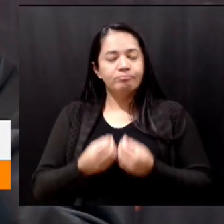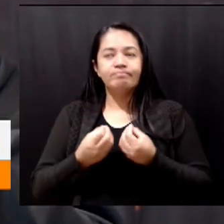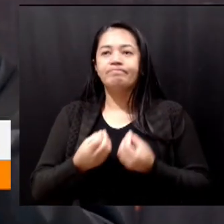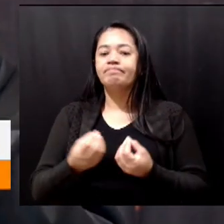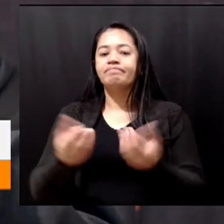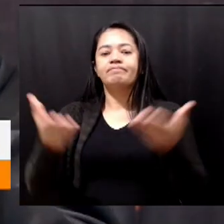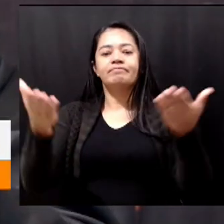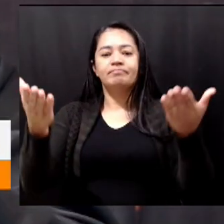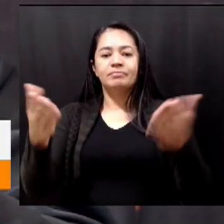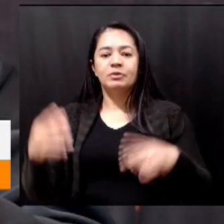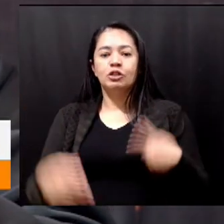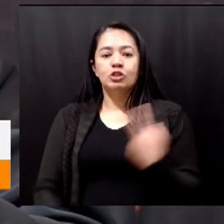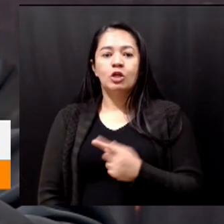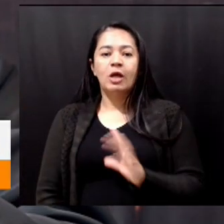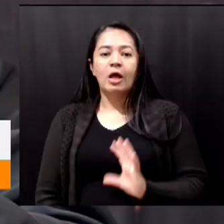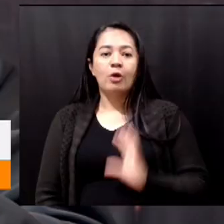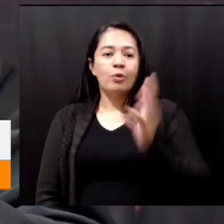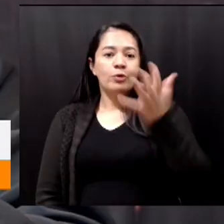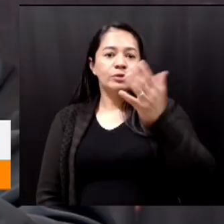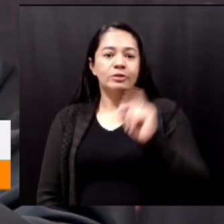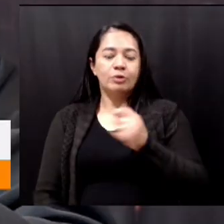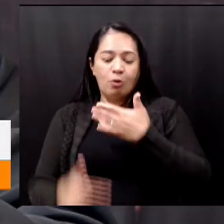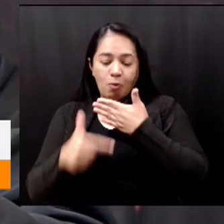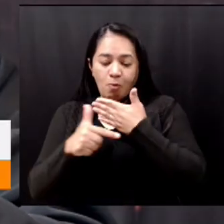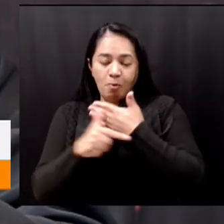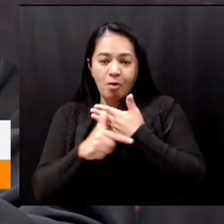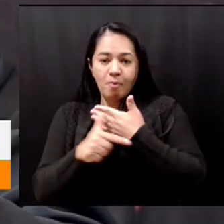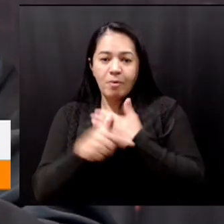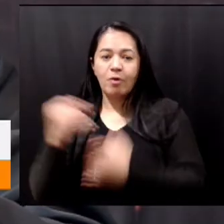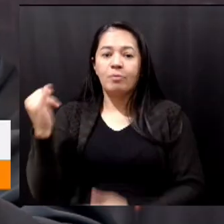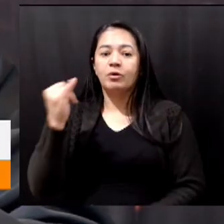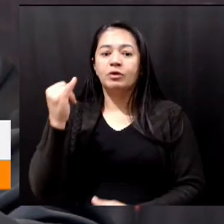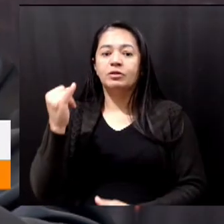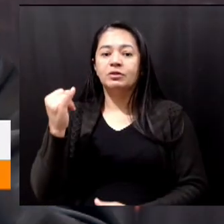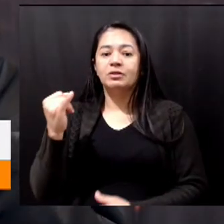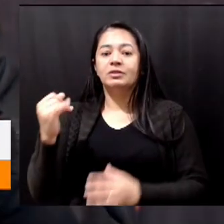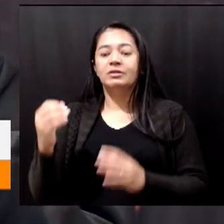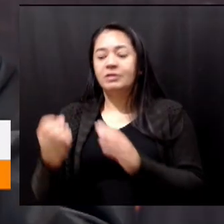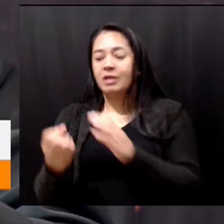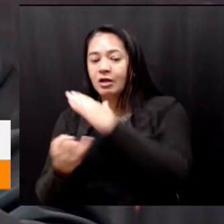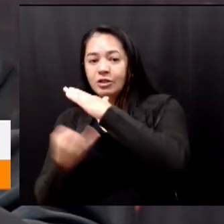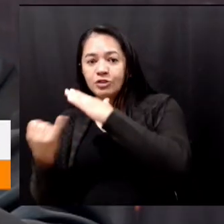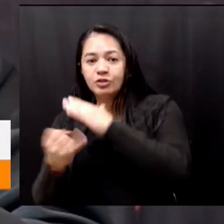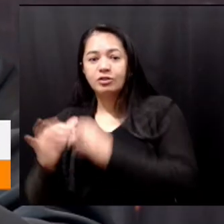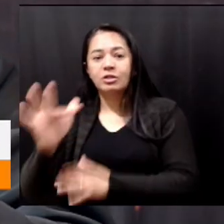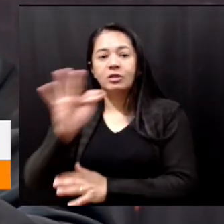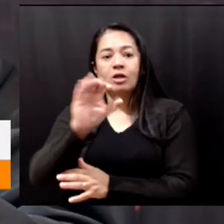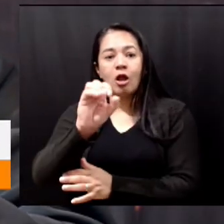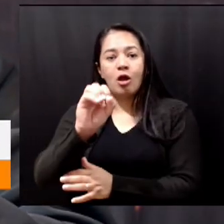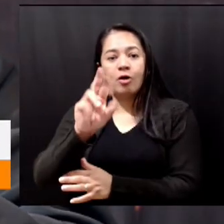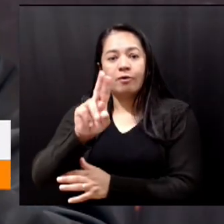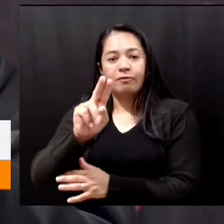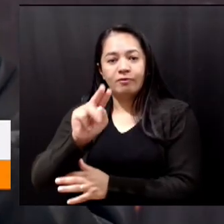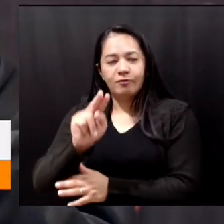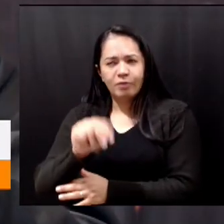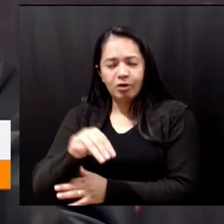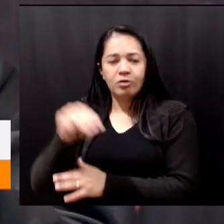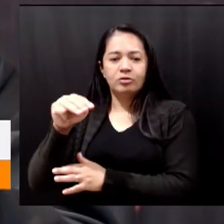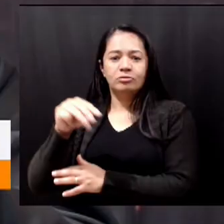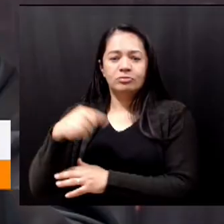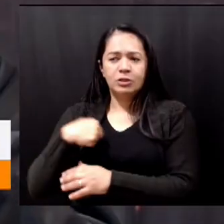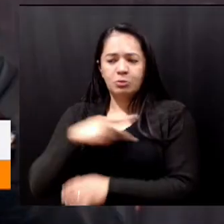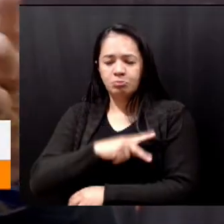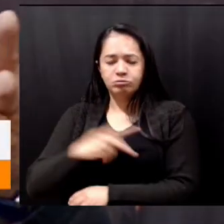um papel importantíssimo, né, da Fundação Fórum, da qual eu fui presidente há alguns anos atrás, e que começou